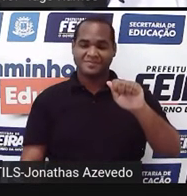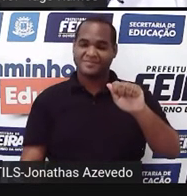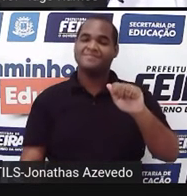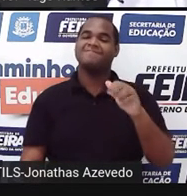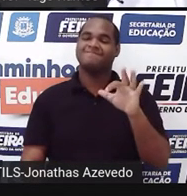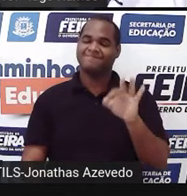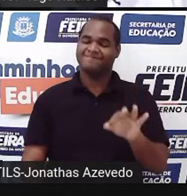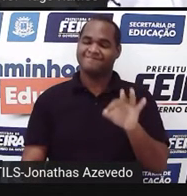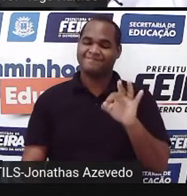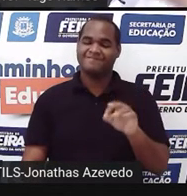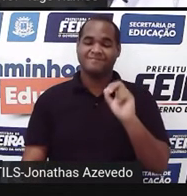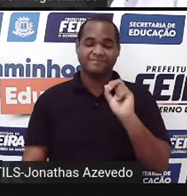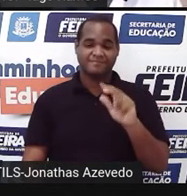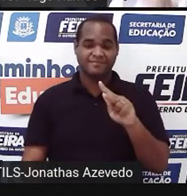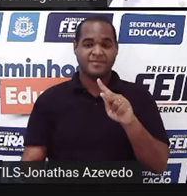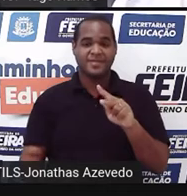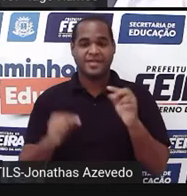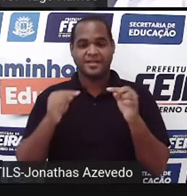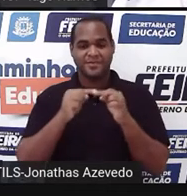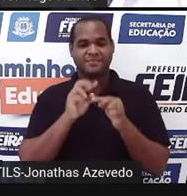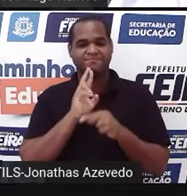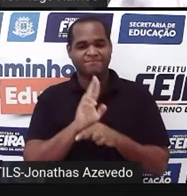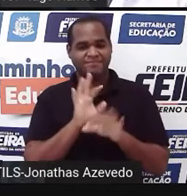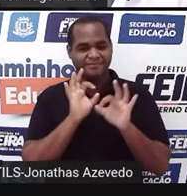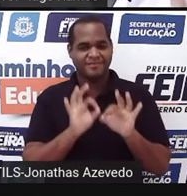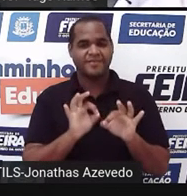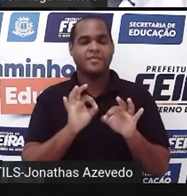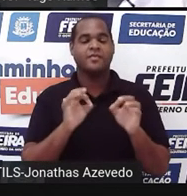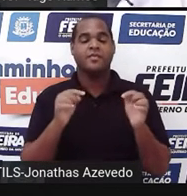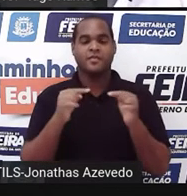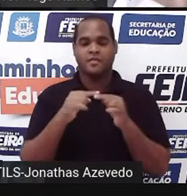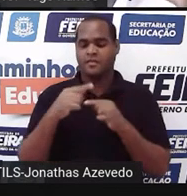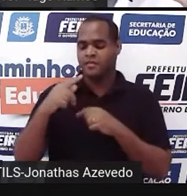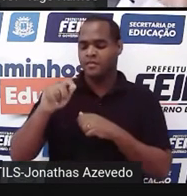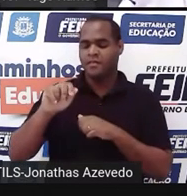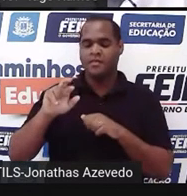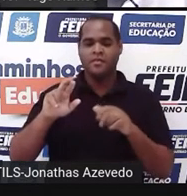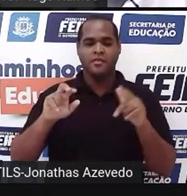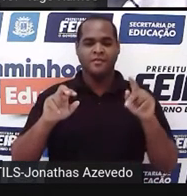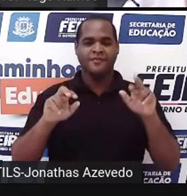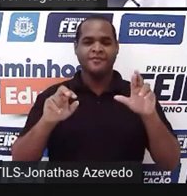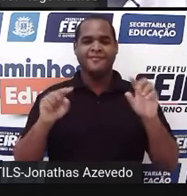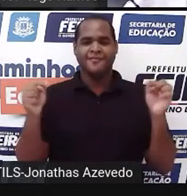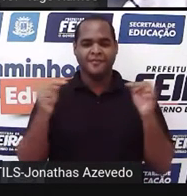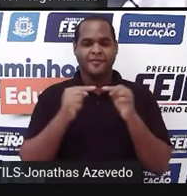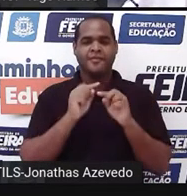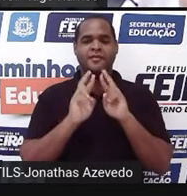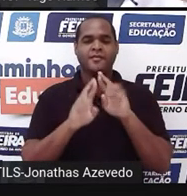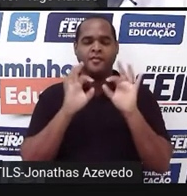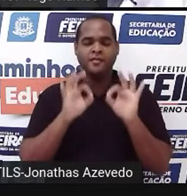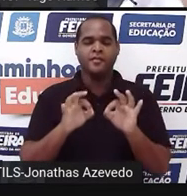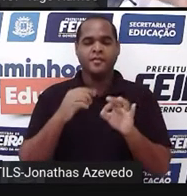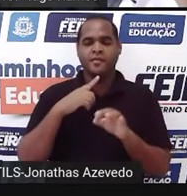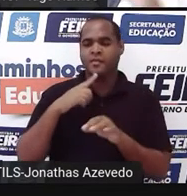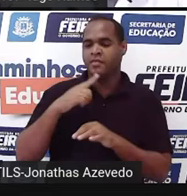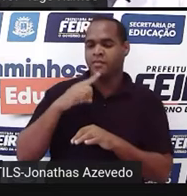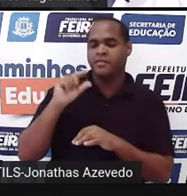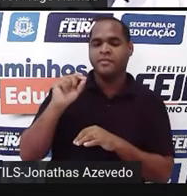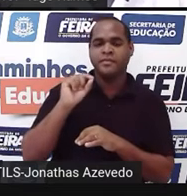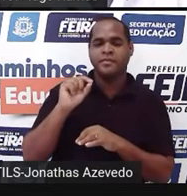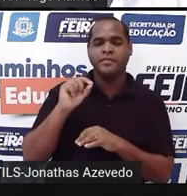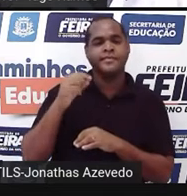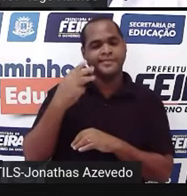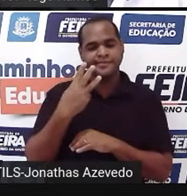isso aí a resposta que está na letra A o par e é solução dessas equações é o par